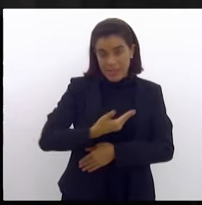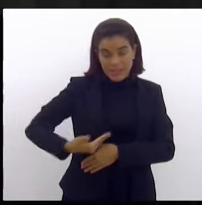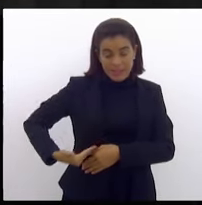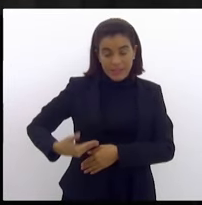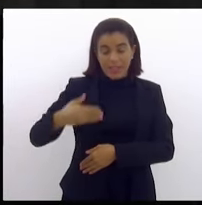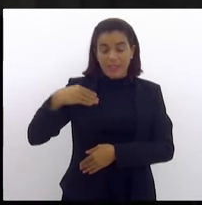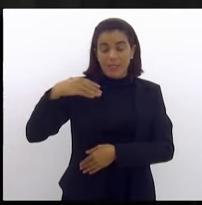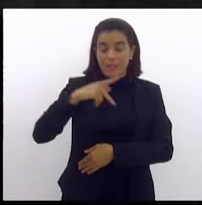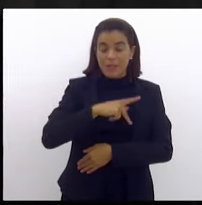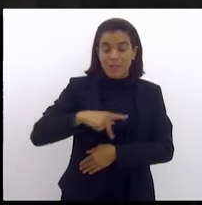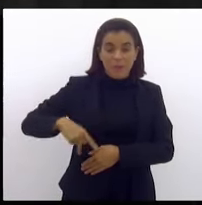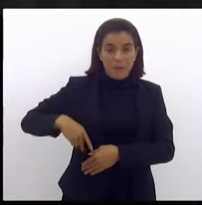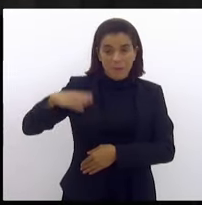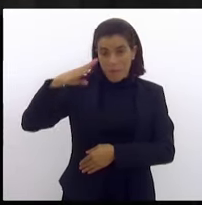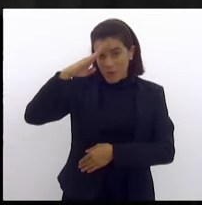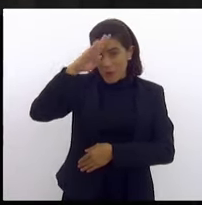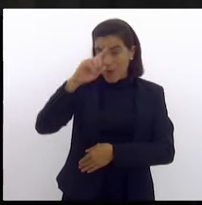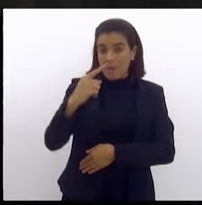em 1º